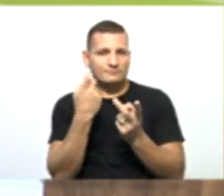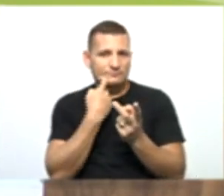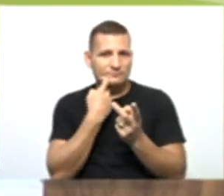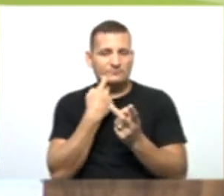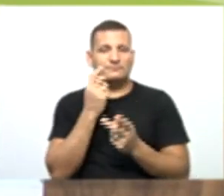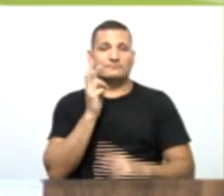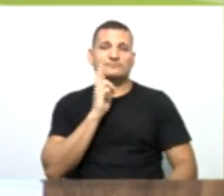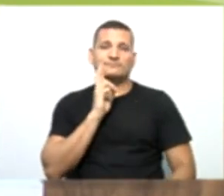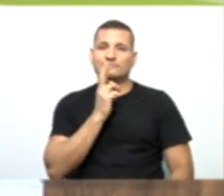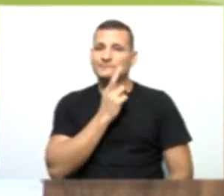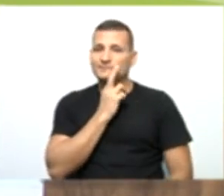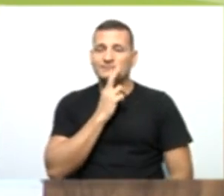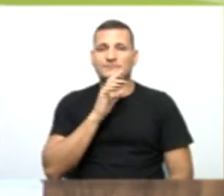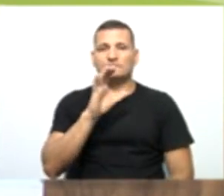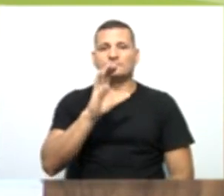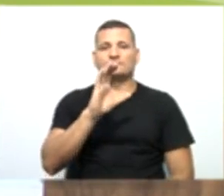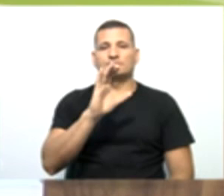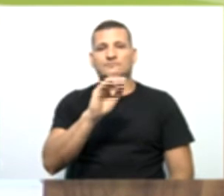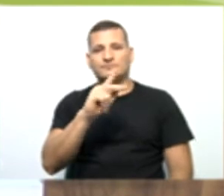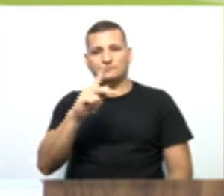restaurantes, cooperativas de